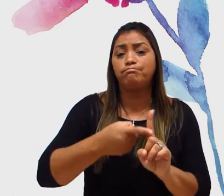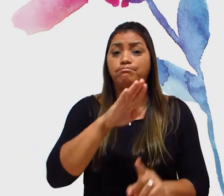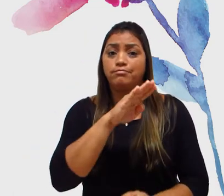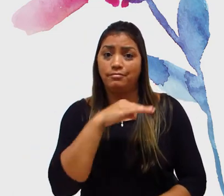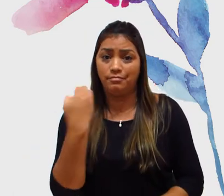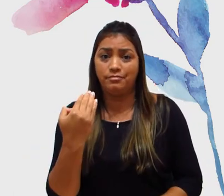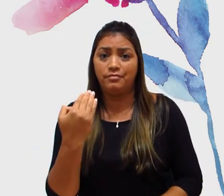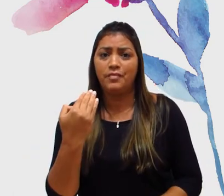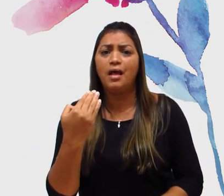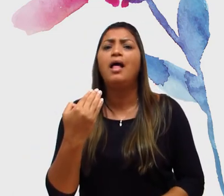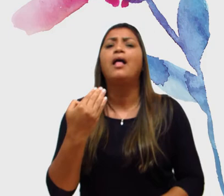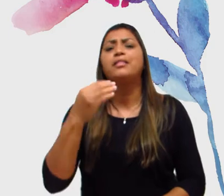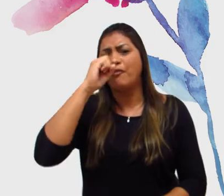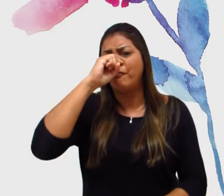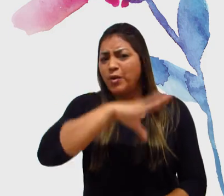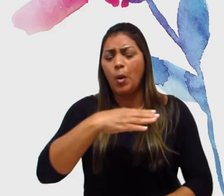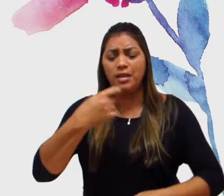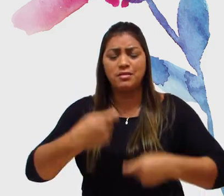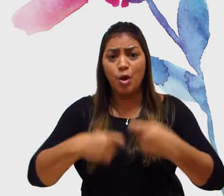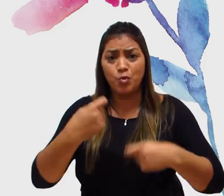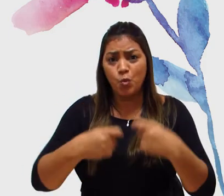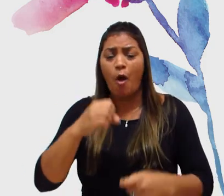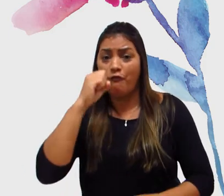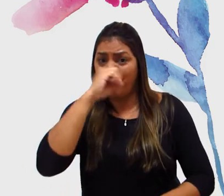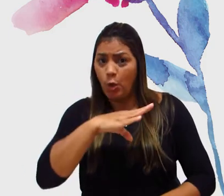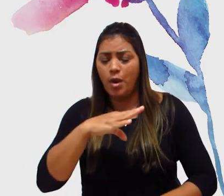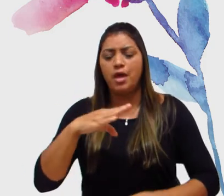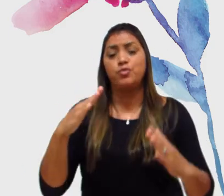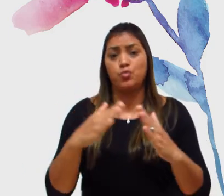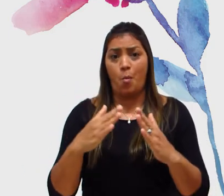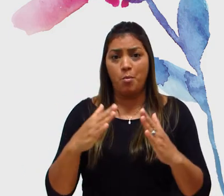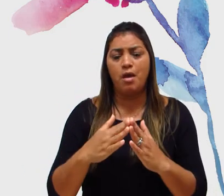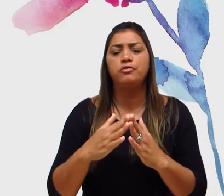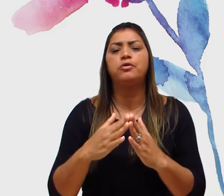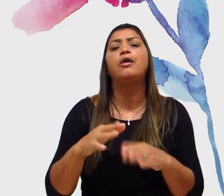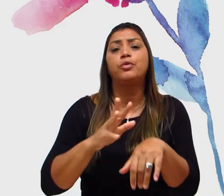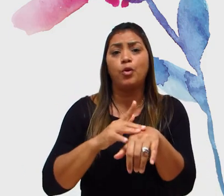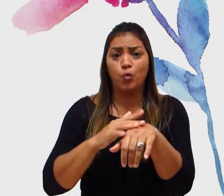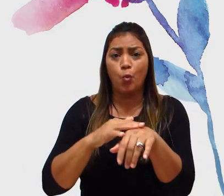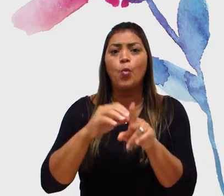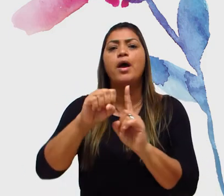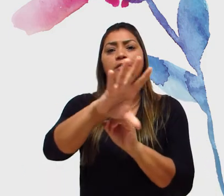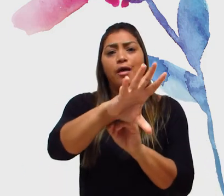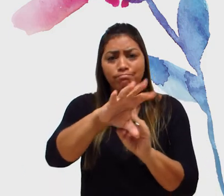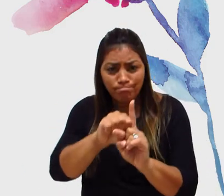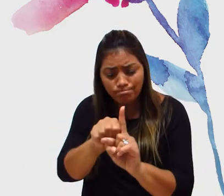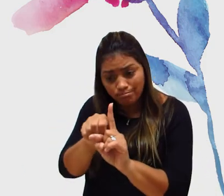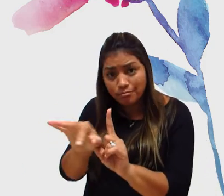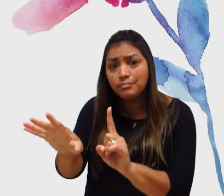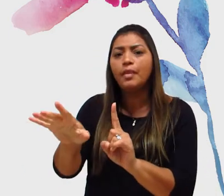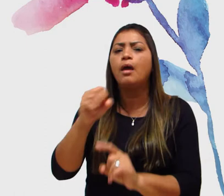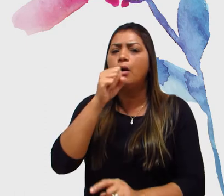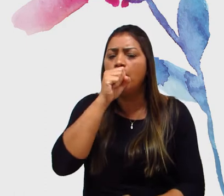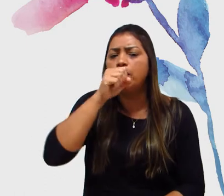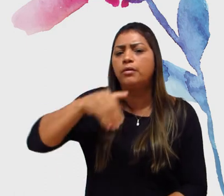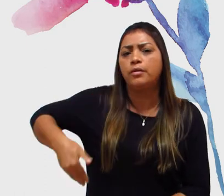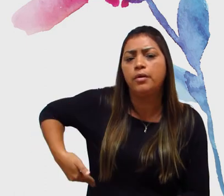mortalidade materna, na violência sexual e doméstica, nas doenças